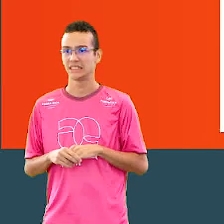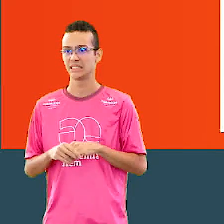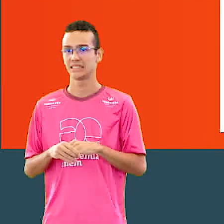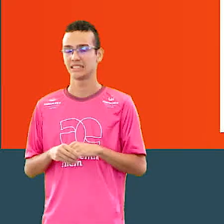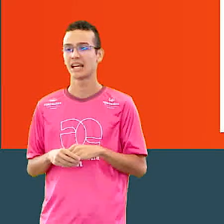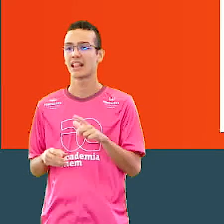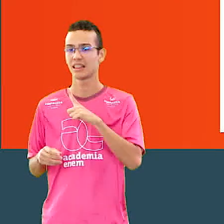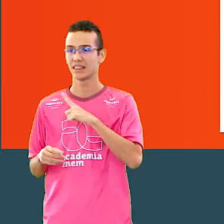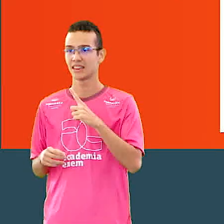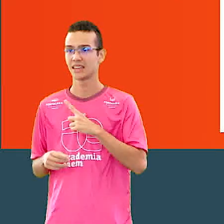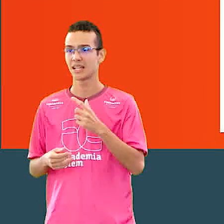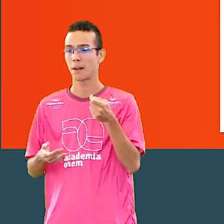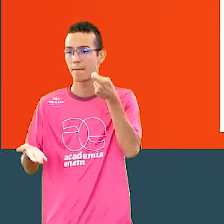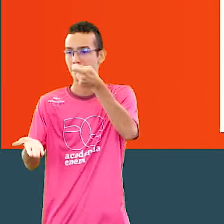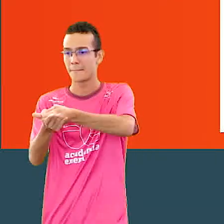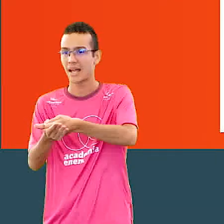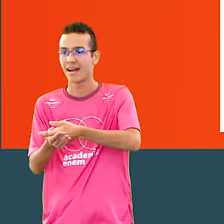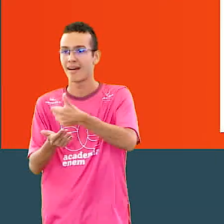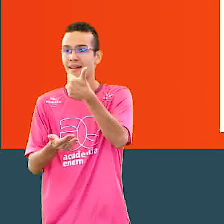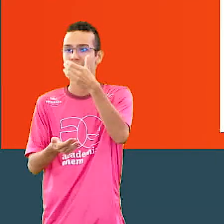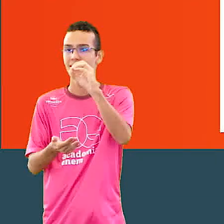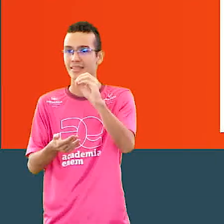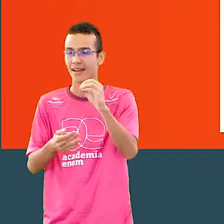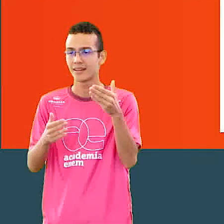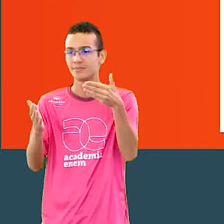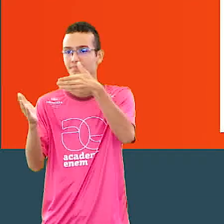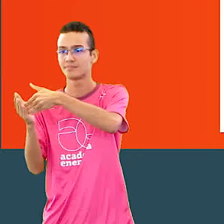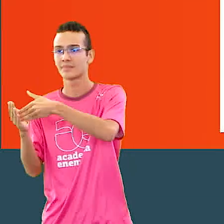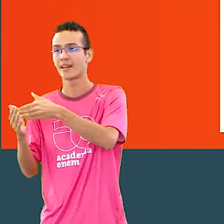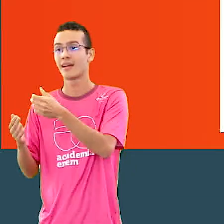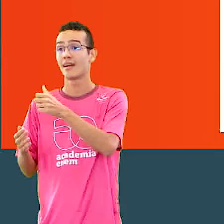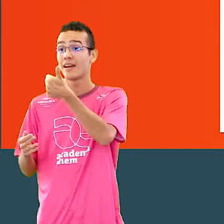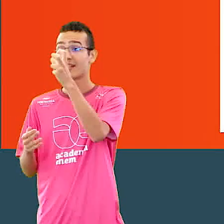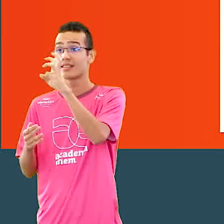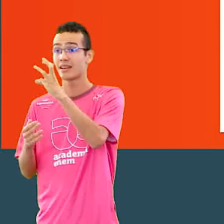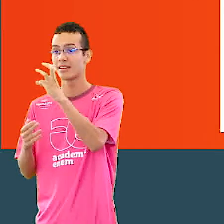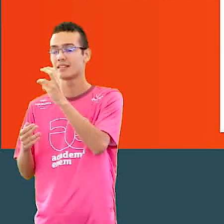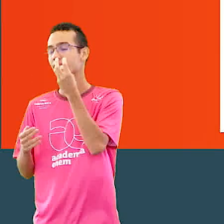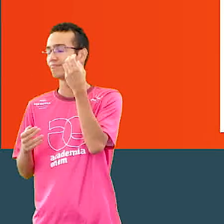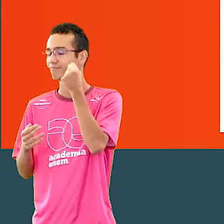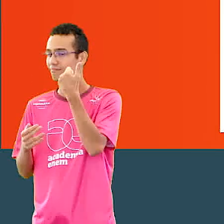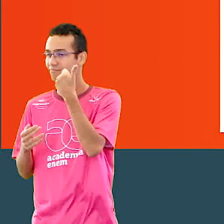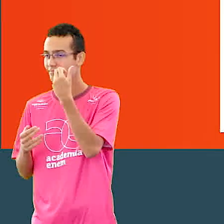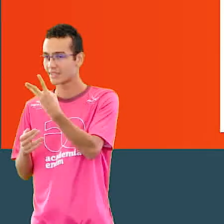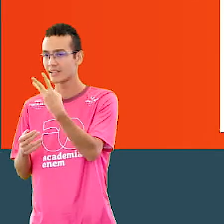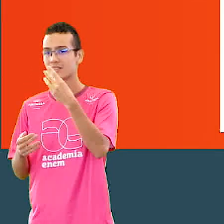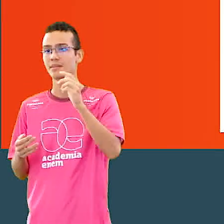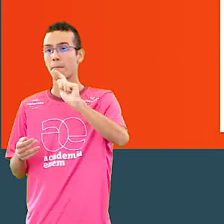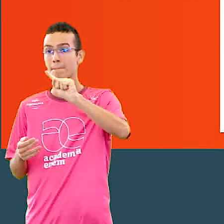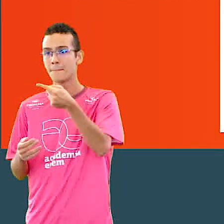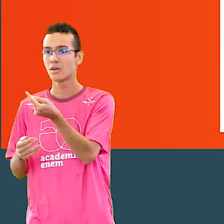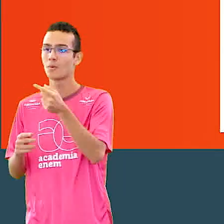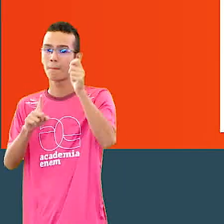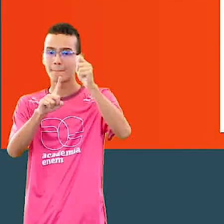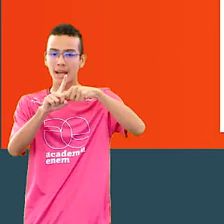a 13 mil mensalmente. E olha quanto é o teto do fiéis, olha só.